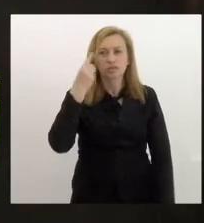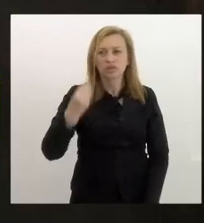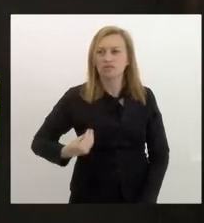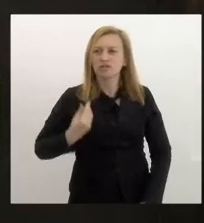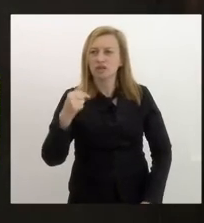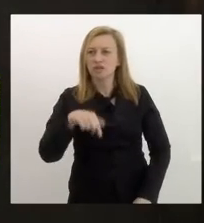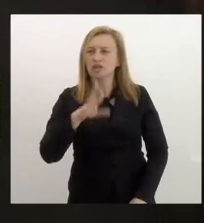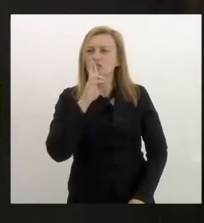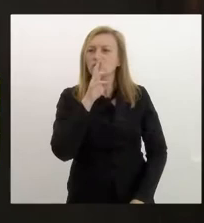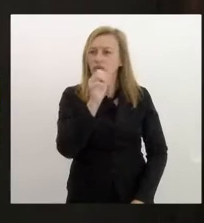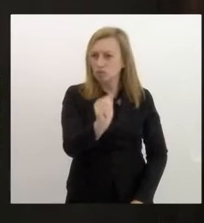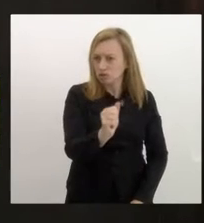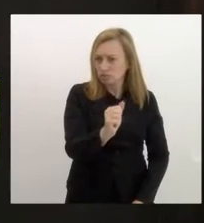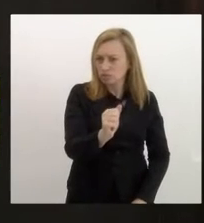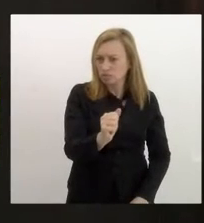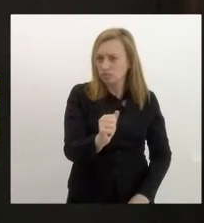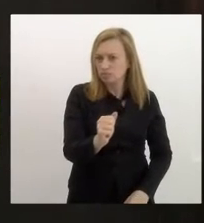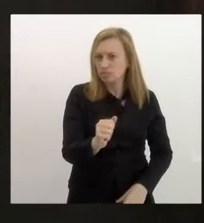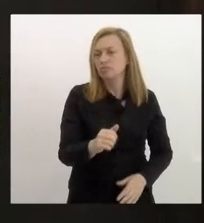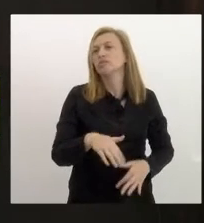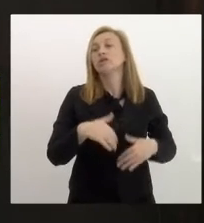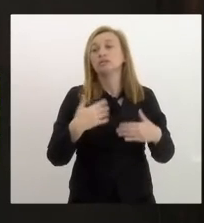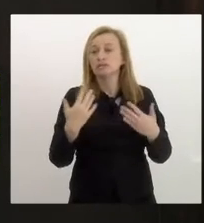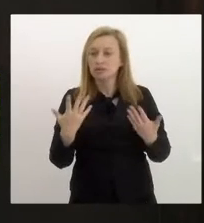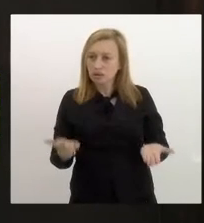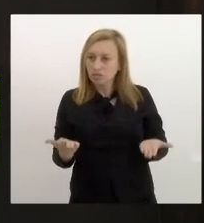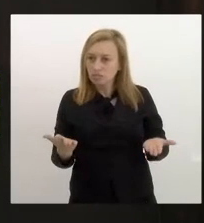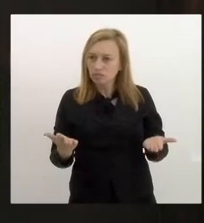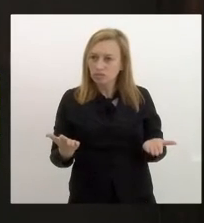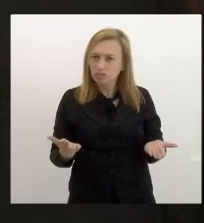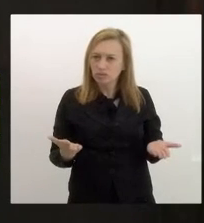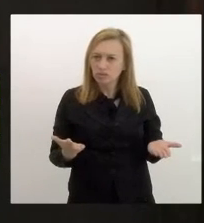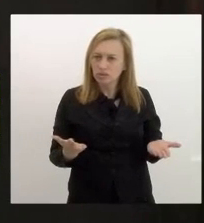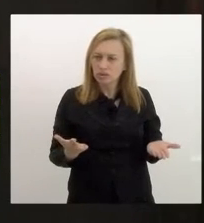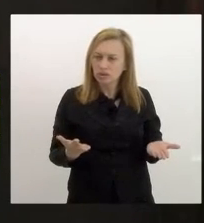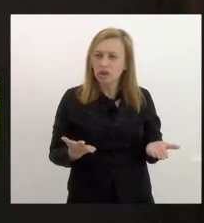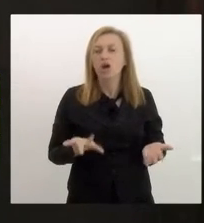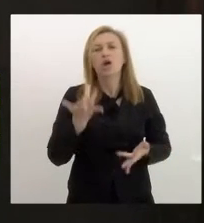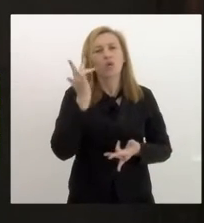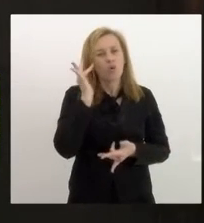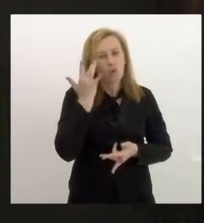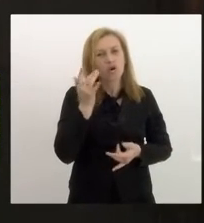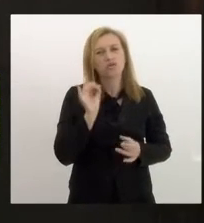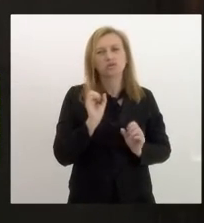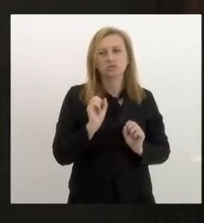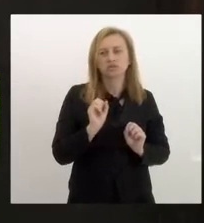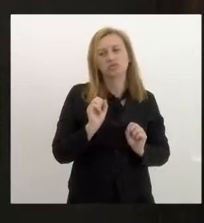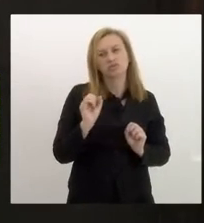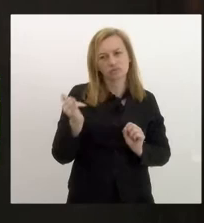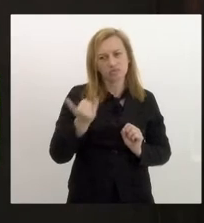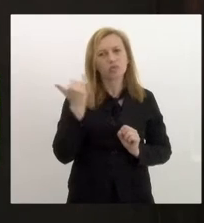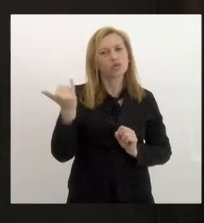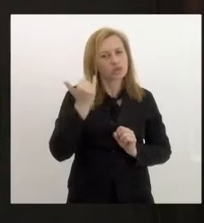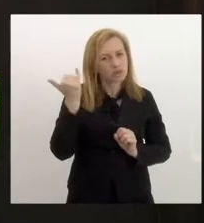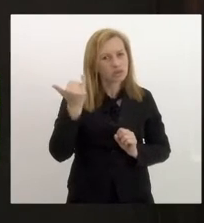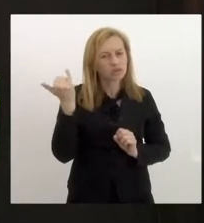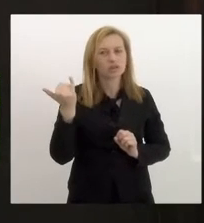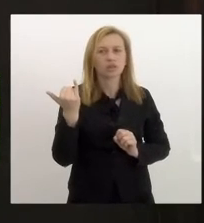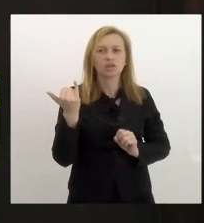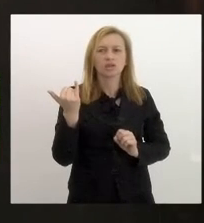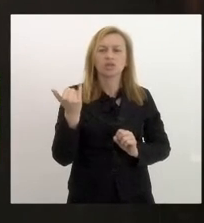Rodrigo Amorim Então eu acho que tal é necessário